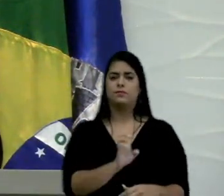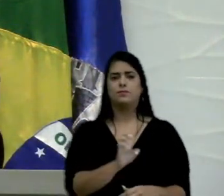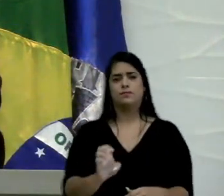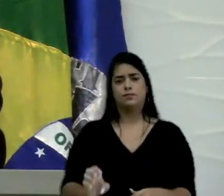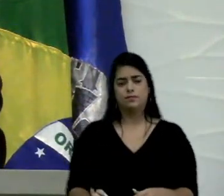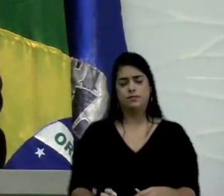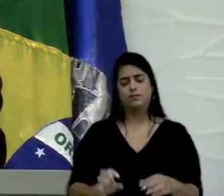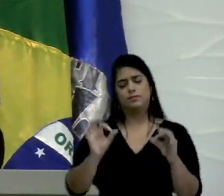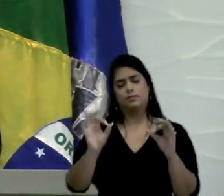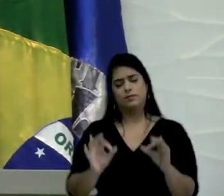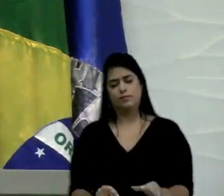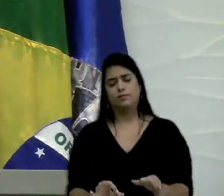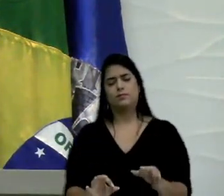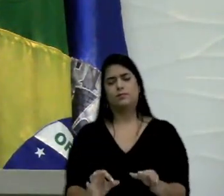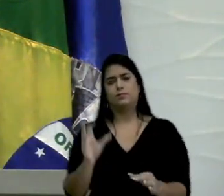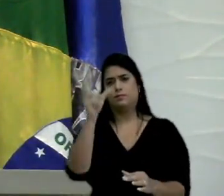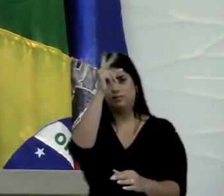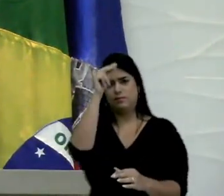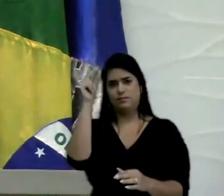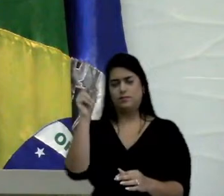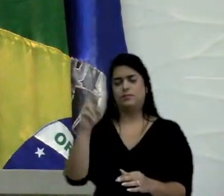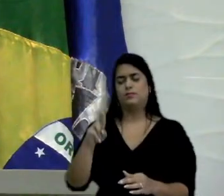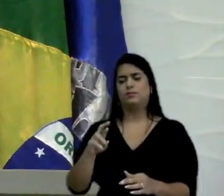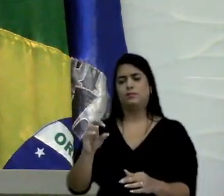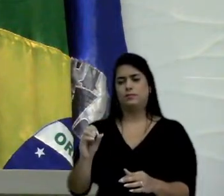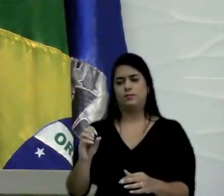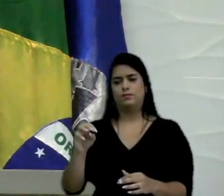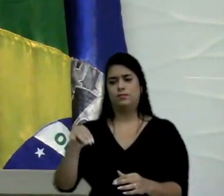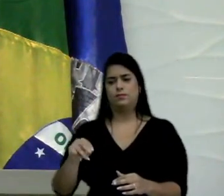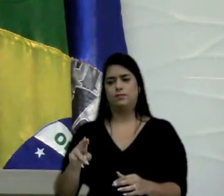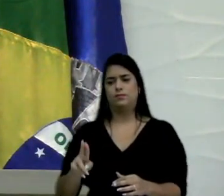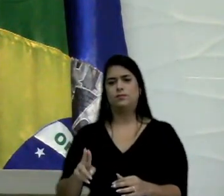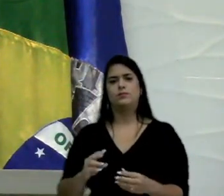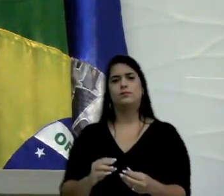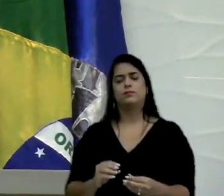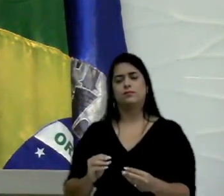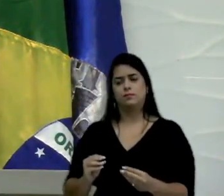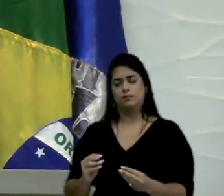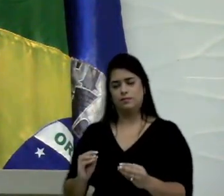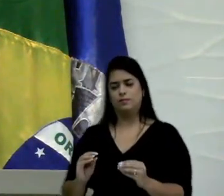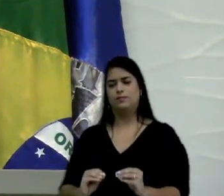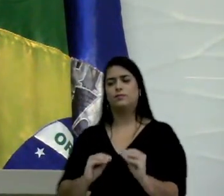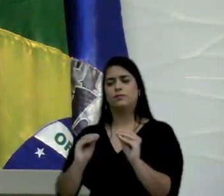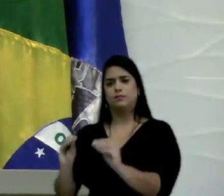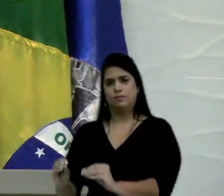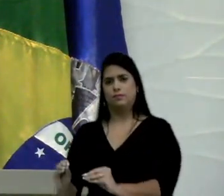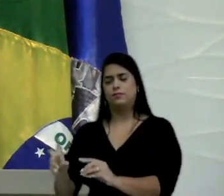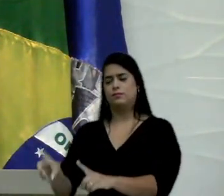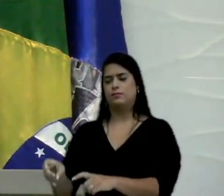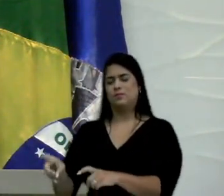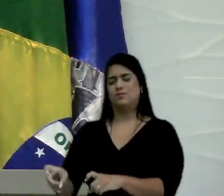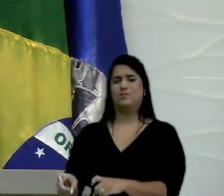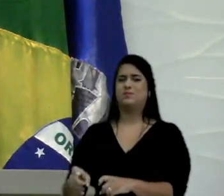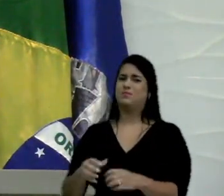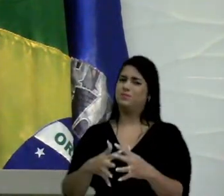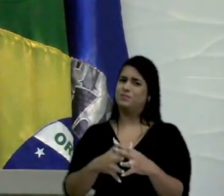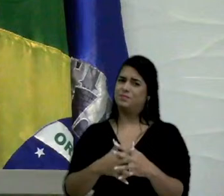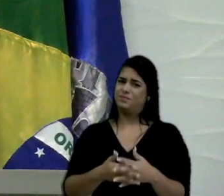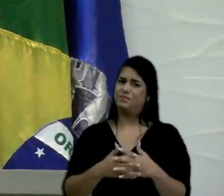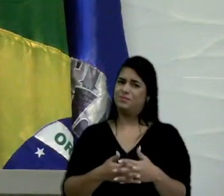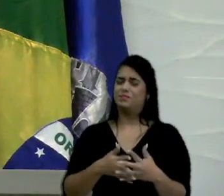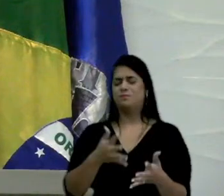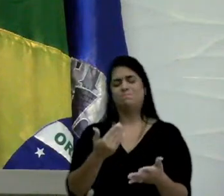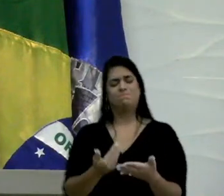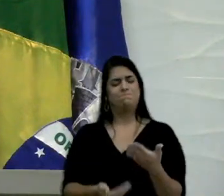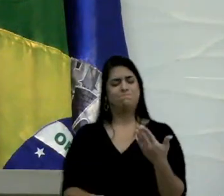certeza que o prefeito vai mandar a ruda fazer essaa ronda na zona rural porque tá demais tanto perde